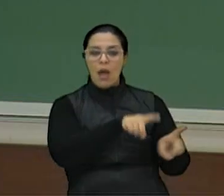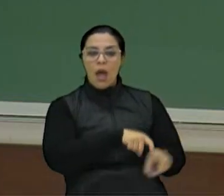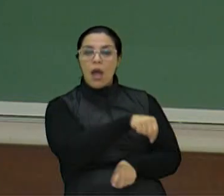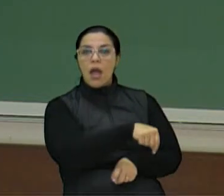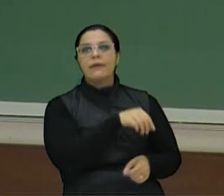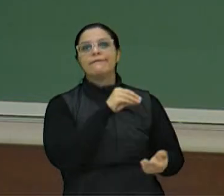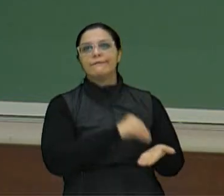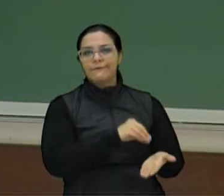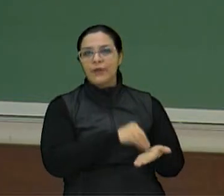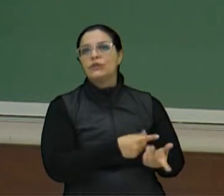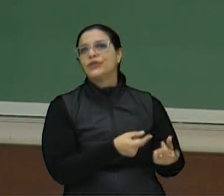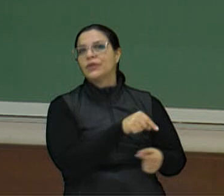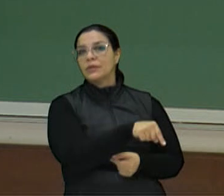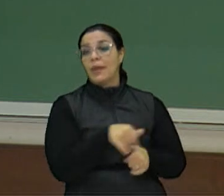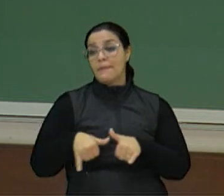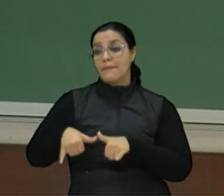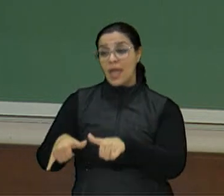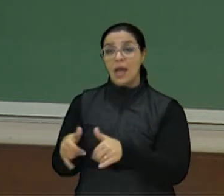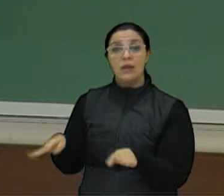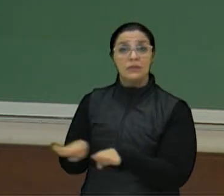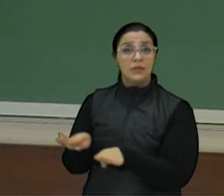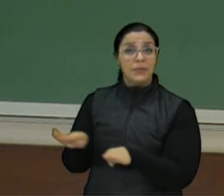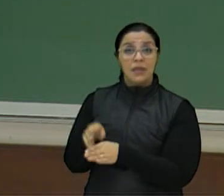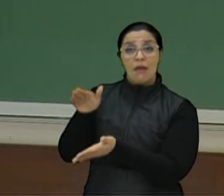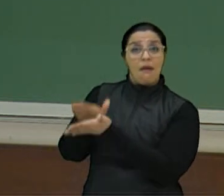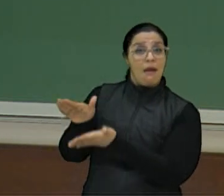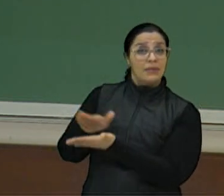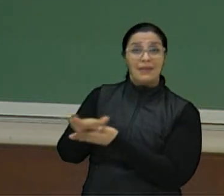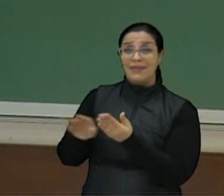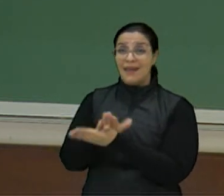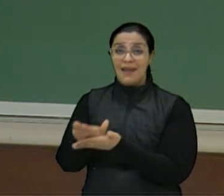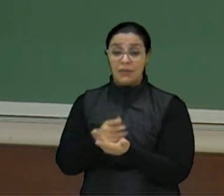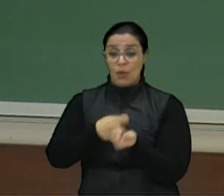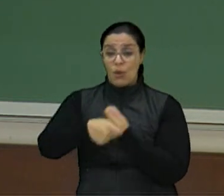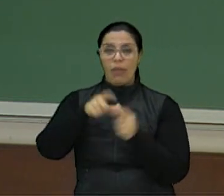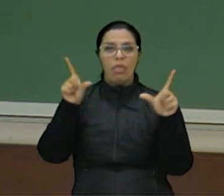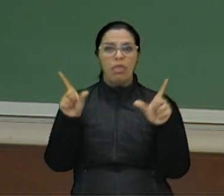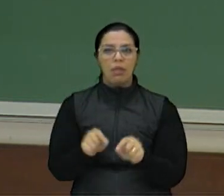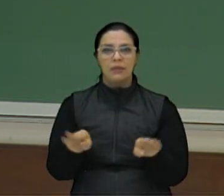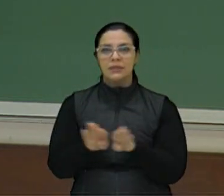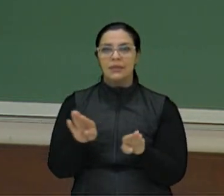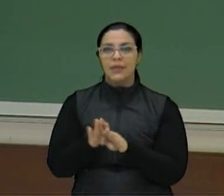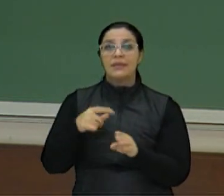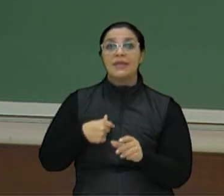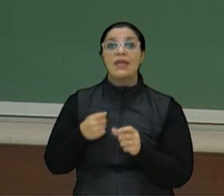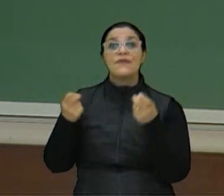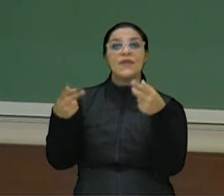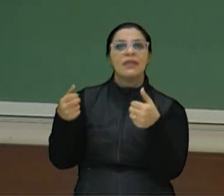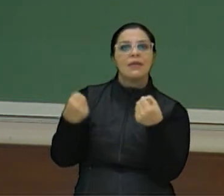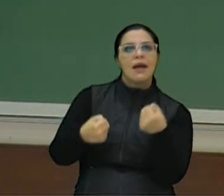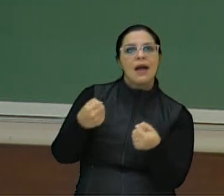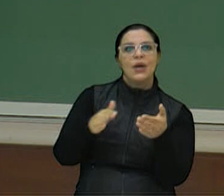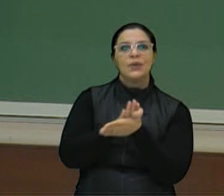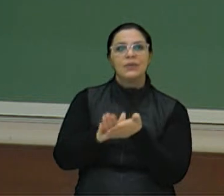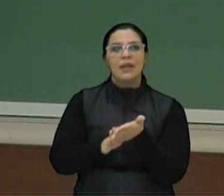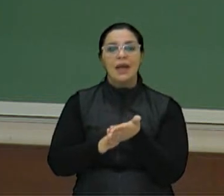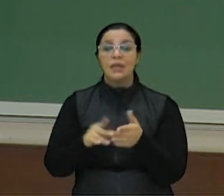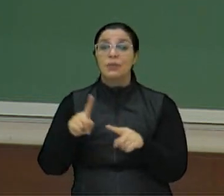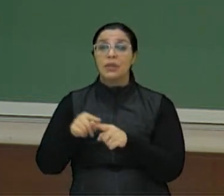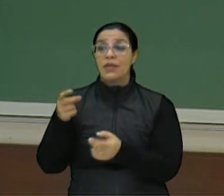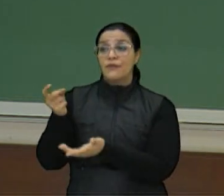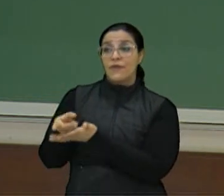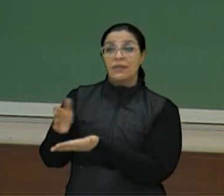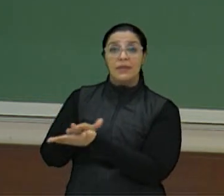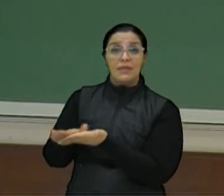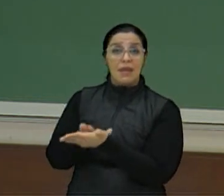Mexe com o supermercado, o agricultor deixou de plantar, deixou de gastar. Mexe com a concessionária, não fabrica o carro porque não